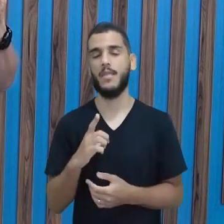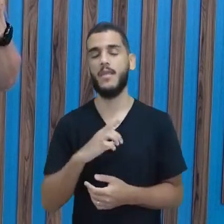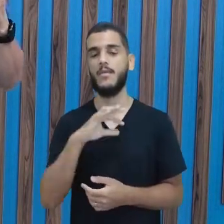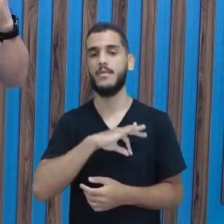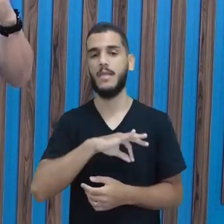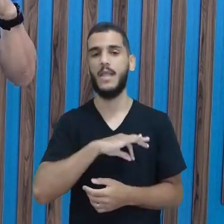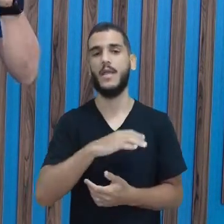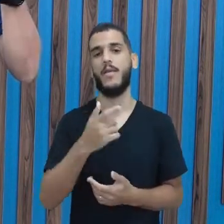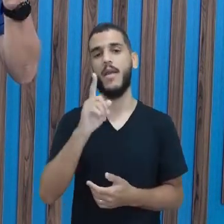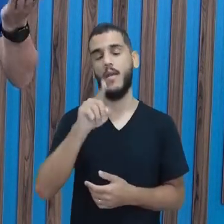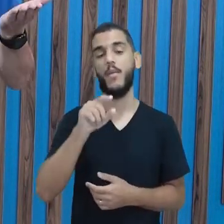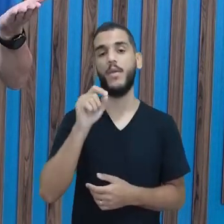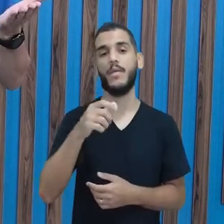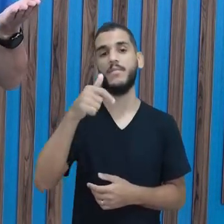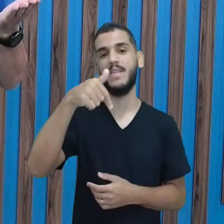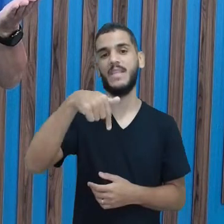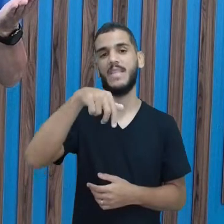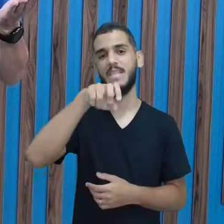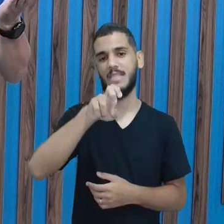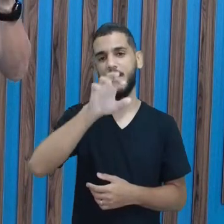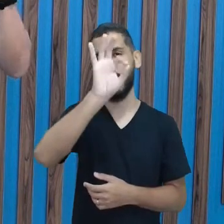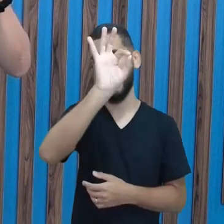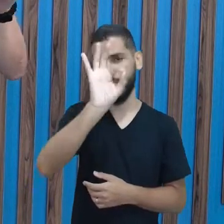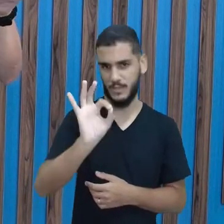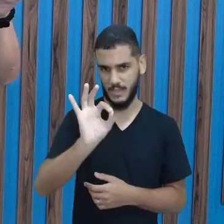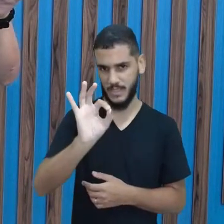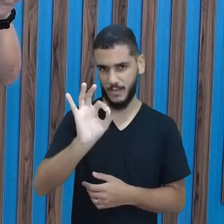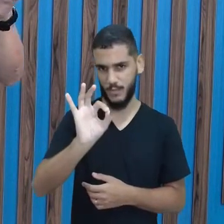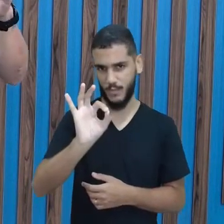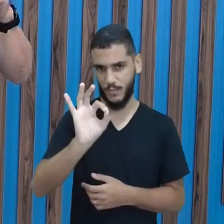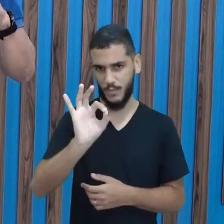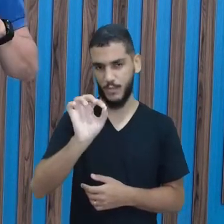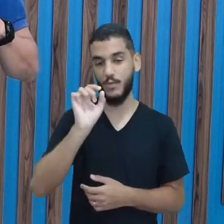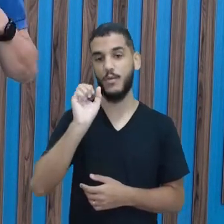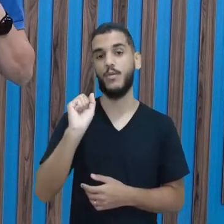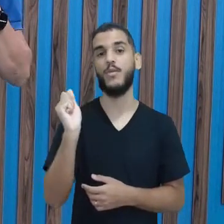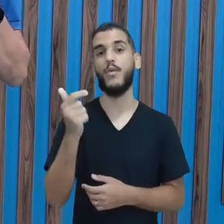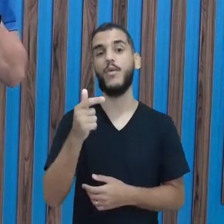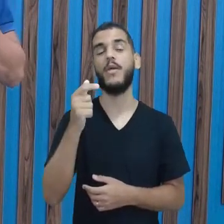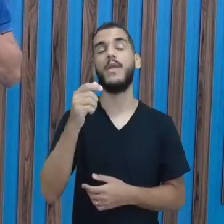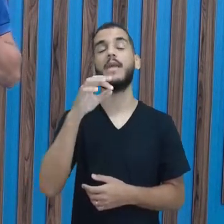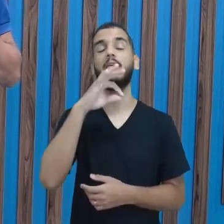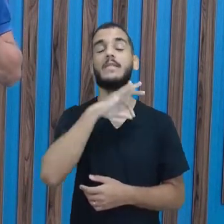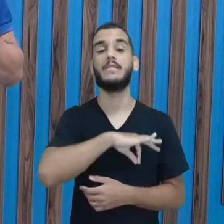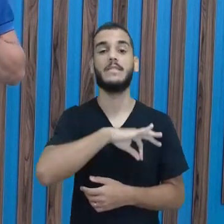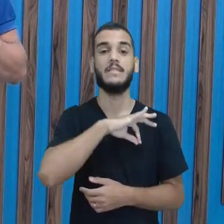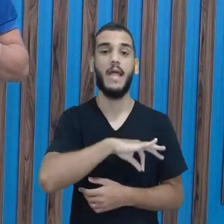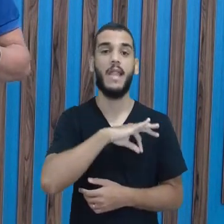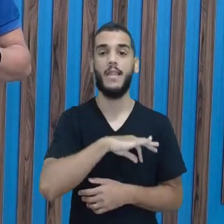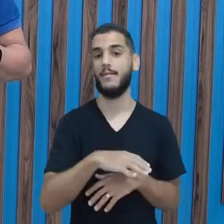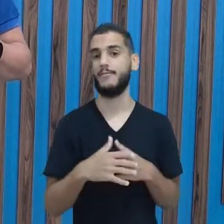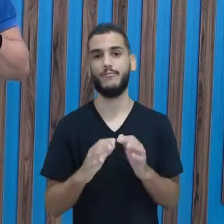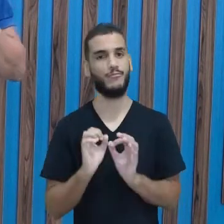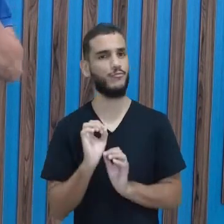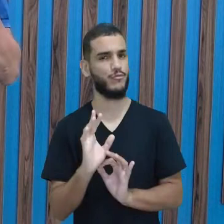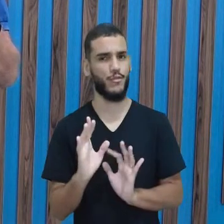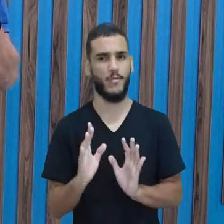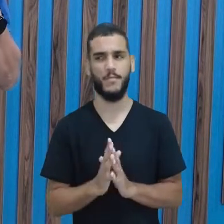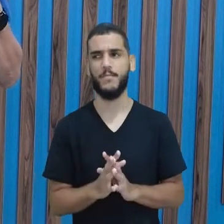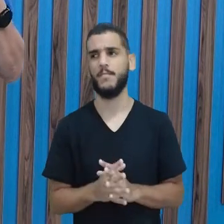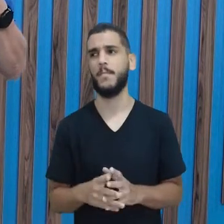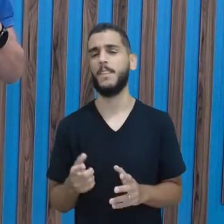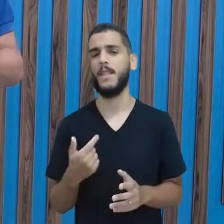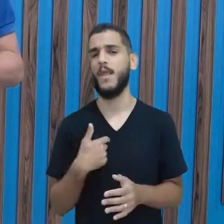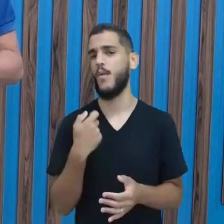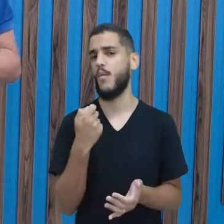tinha esse negócio. Na época, o de menor podia trabalhar, mas também tinha essa questão. E aí eu comprei um sapato, o sapato cromo alemão,